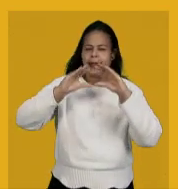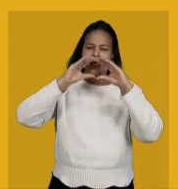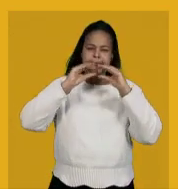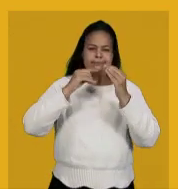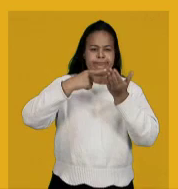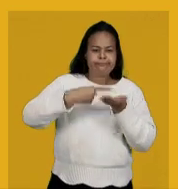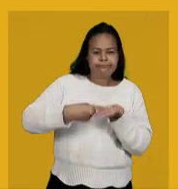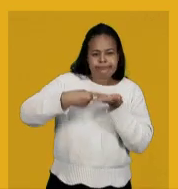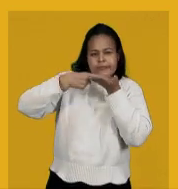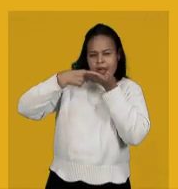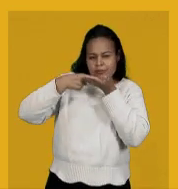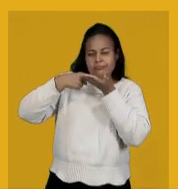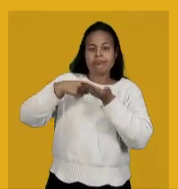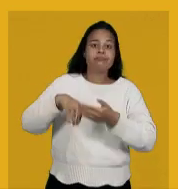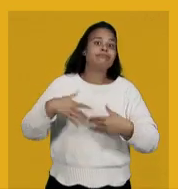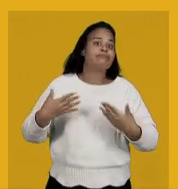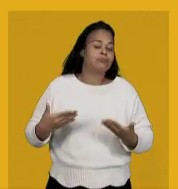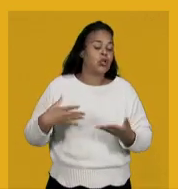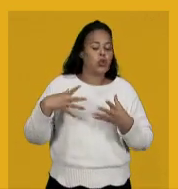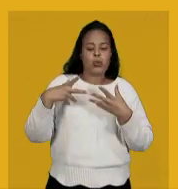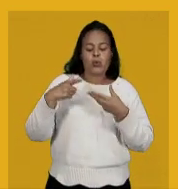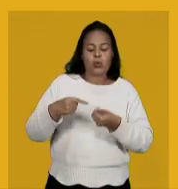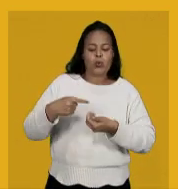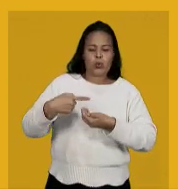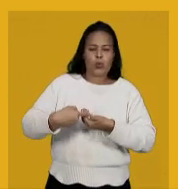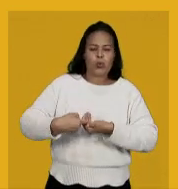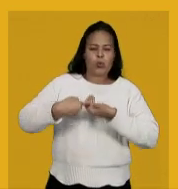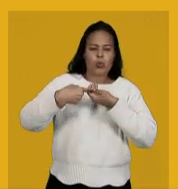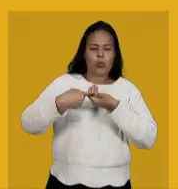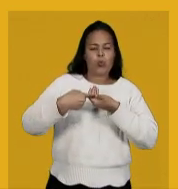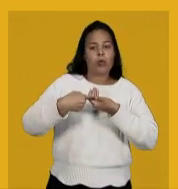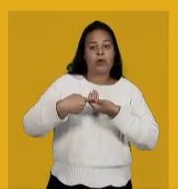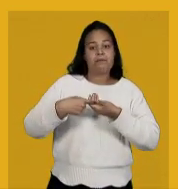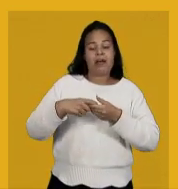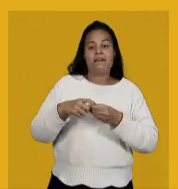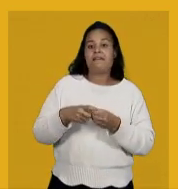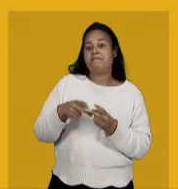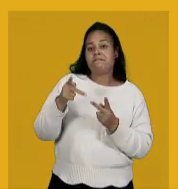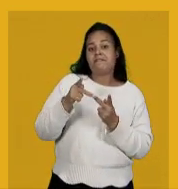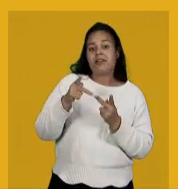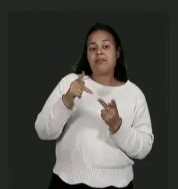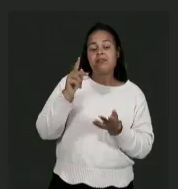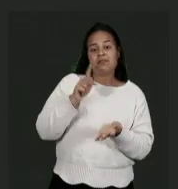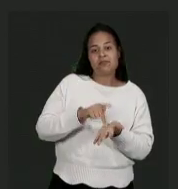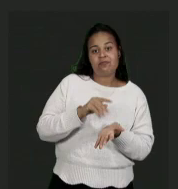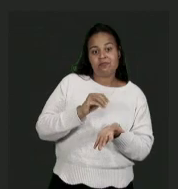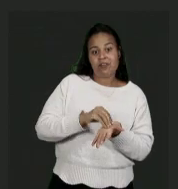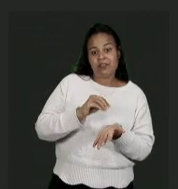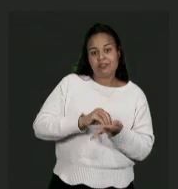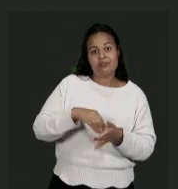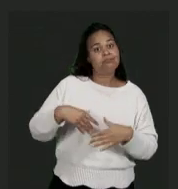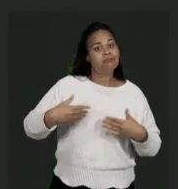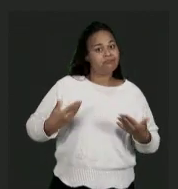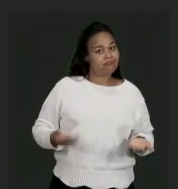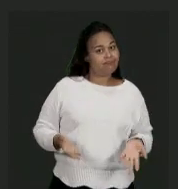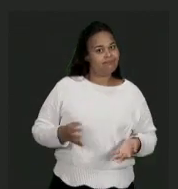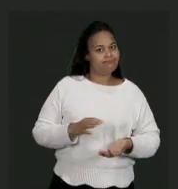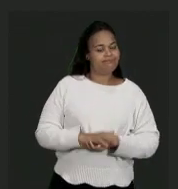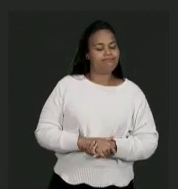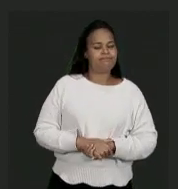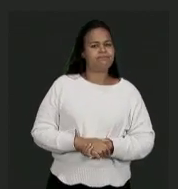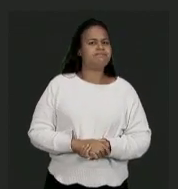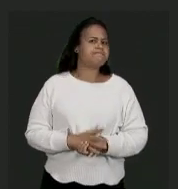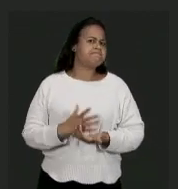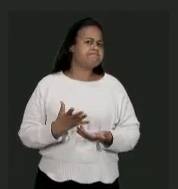assim, aqueles lanchinhos que tem tudo menos o que precisa, esses não pode. Mas, afinal, será